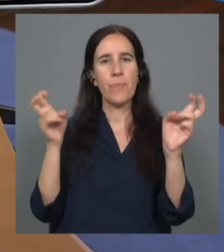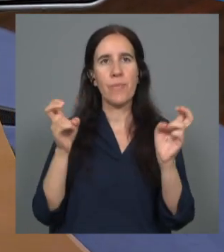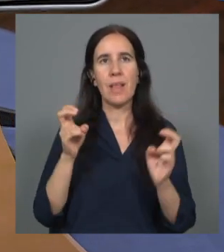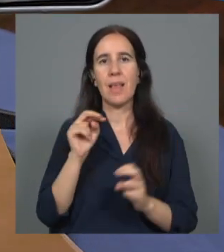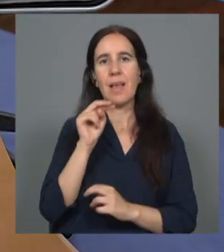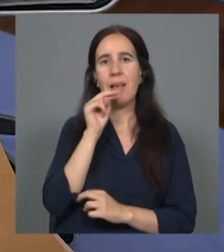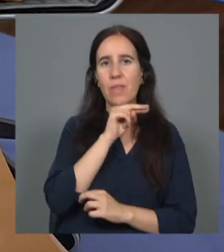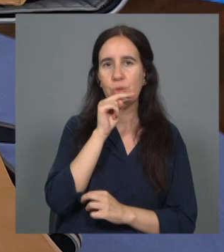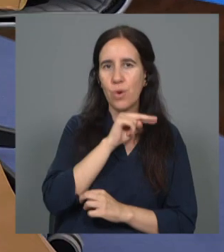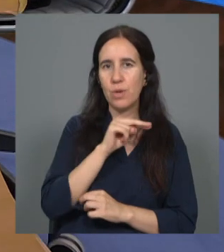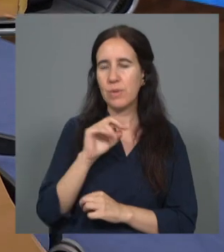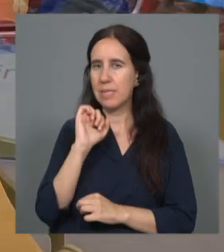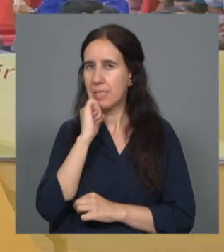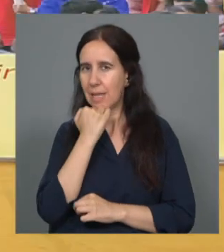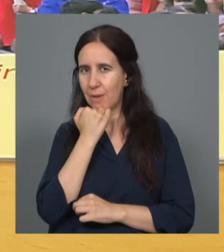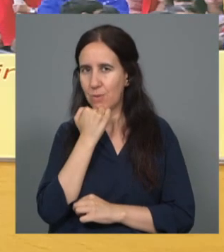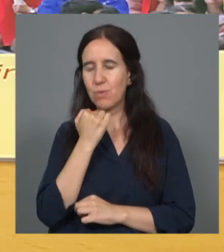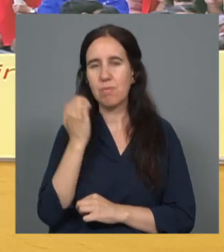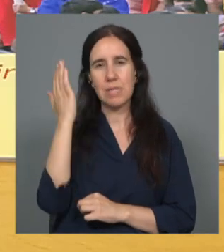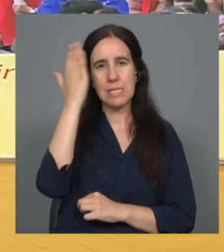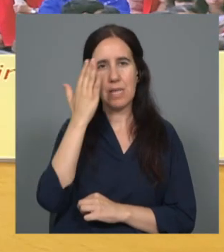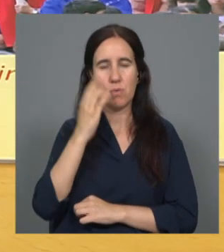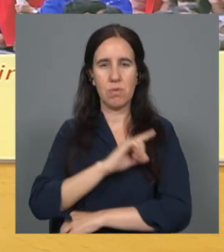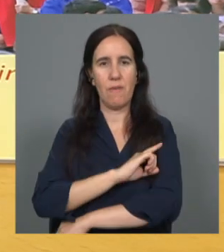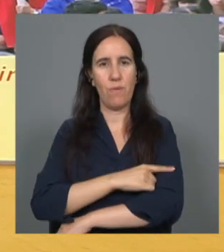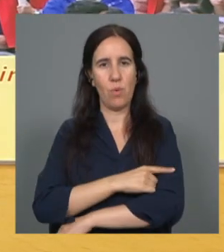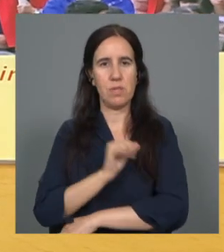Secreto, A Força de um Santo, que